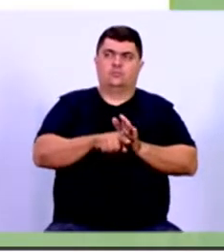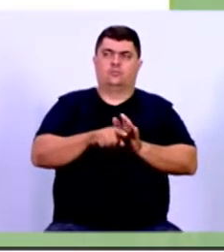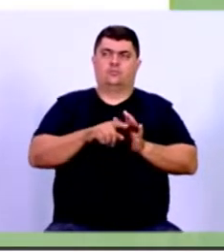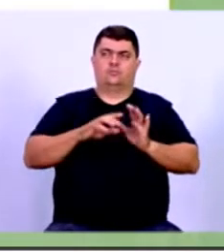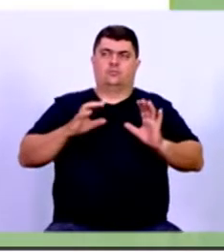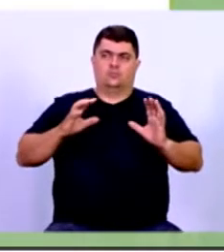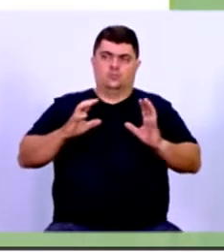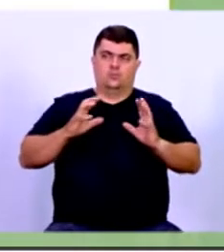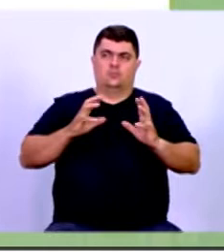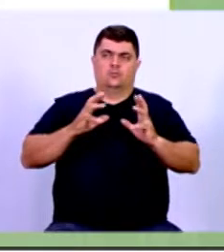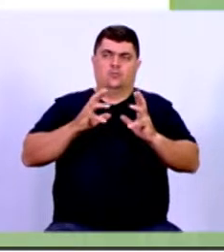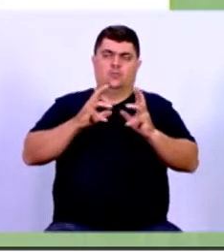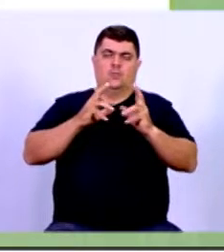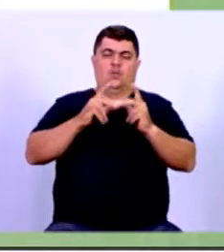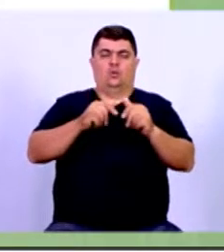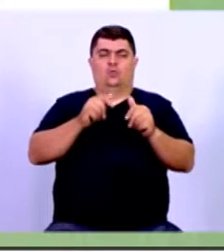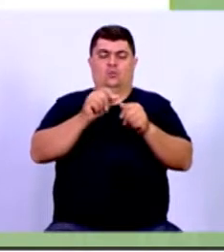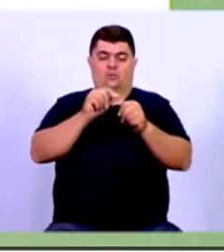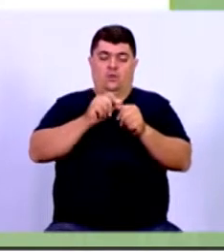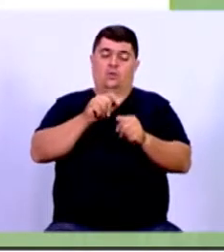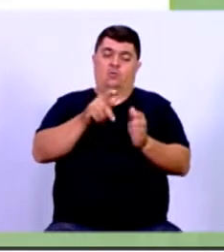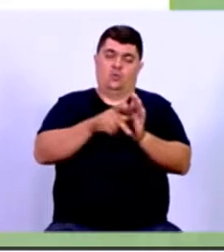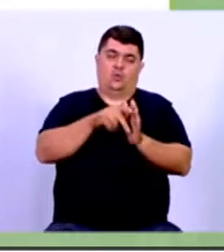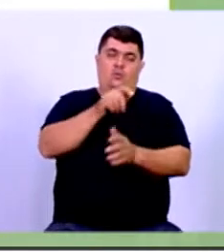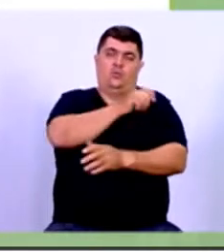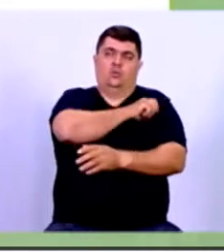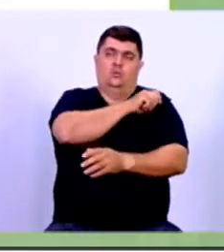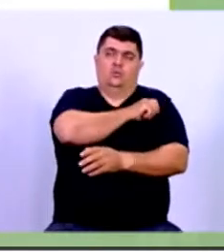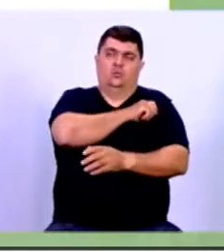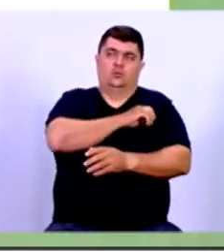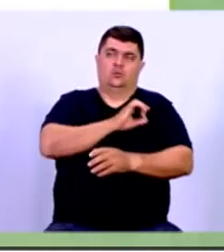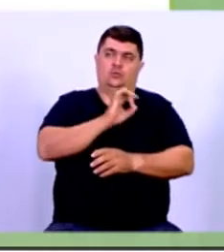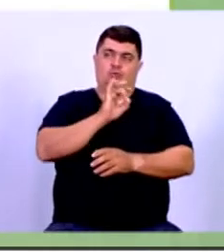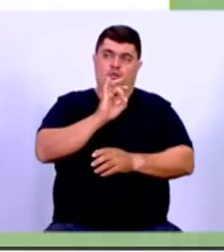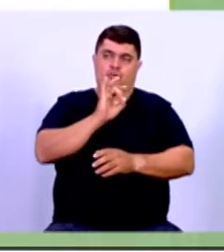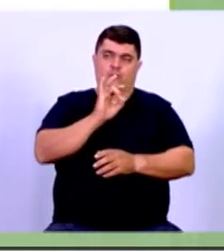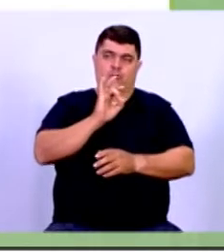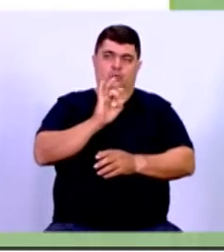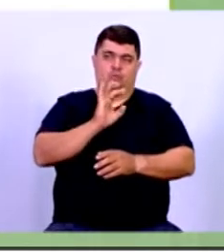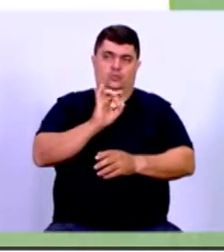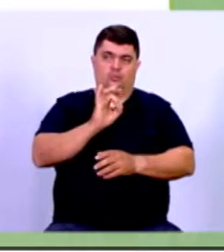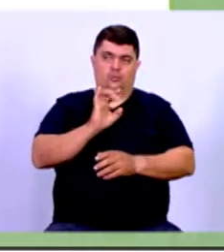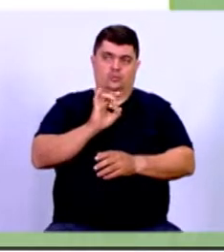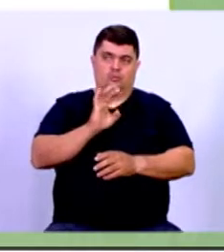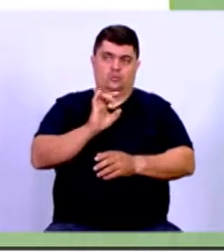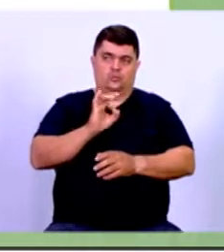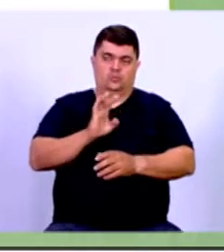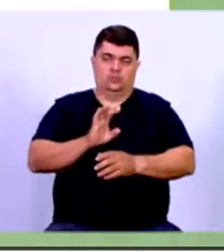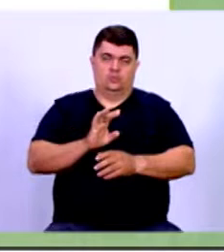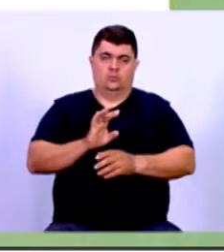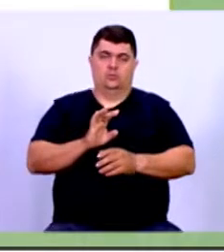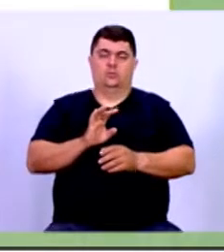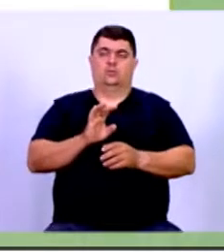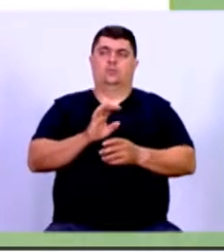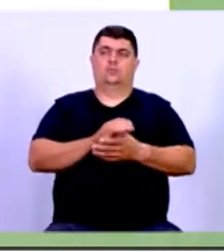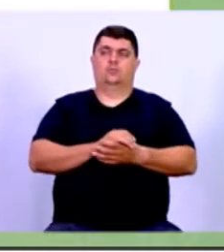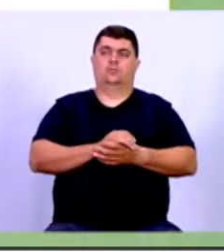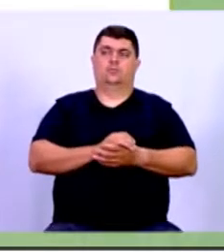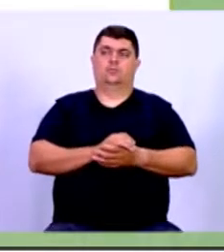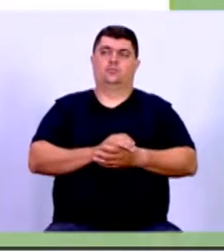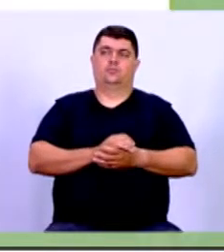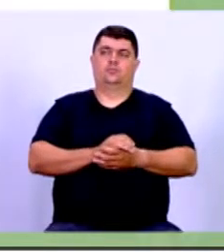todas que são desenvolvidas pelo estudante, somente, e aqui somente, cumpre fazer esse